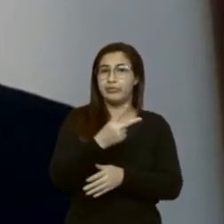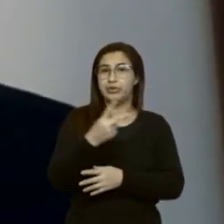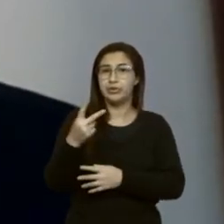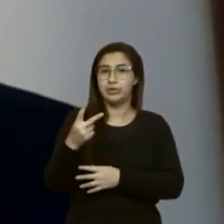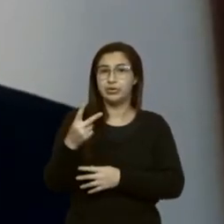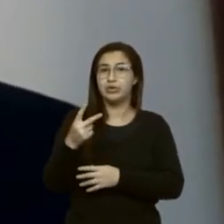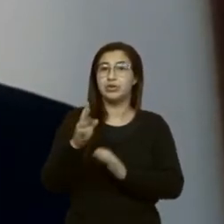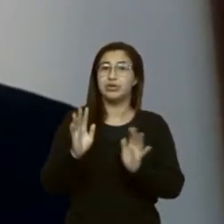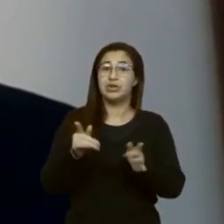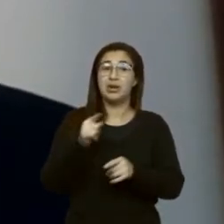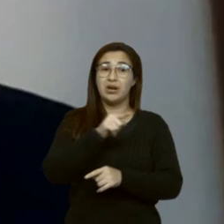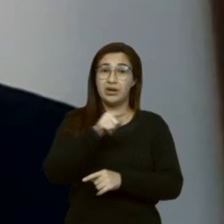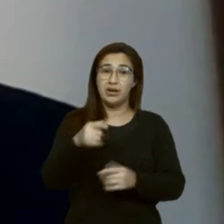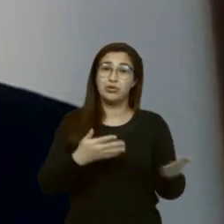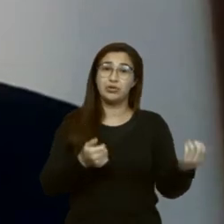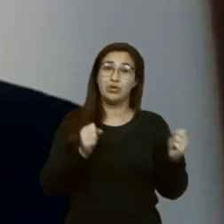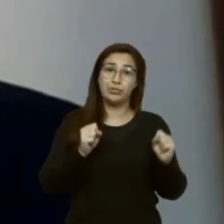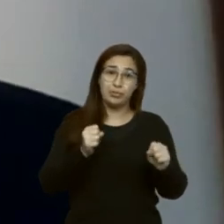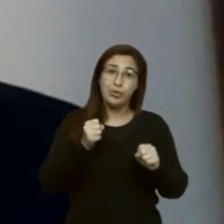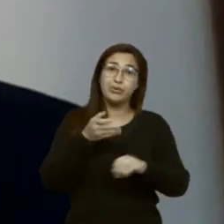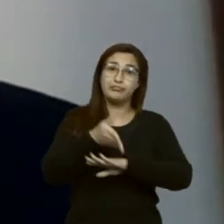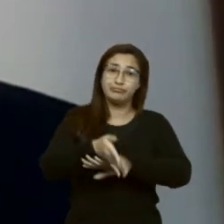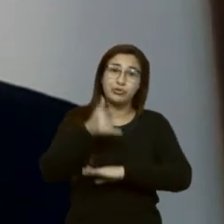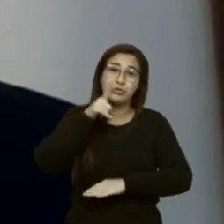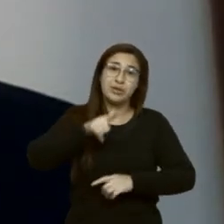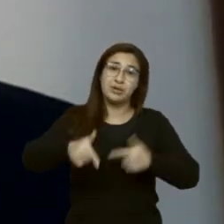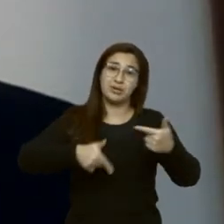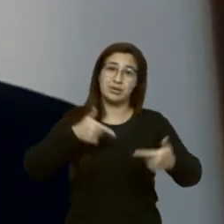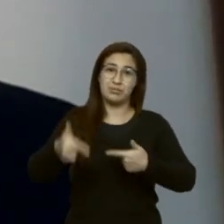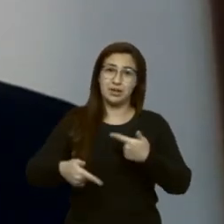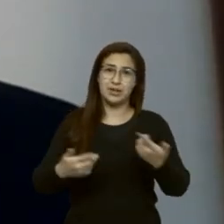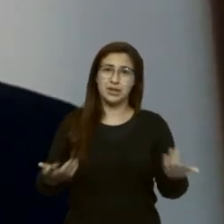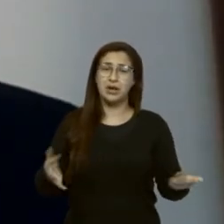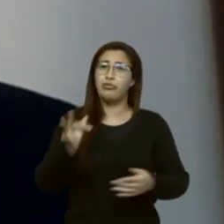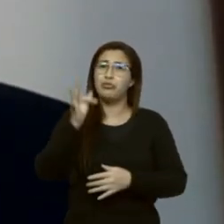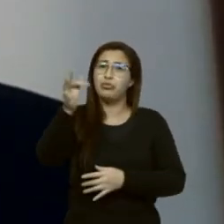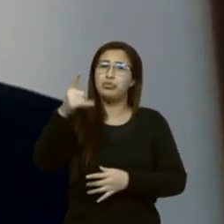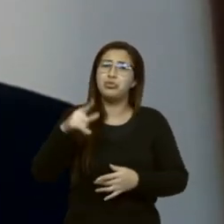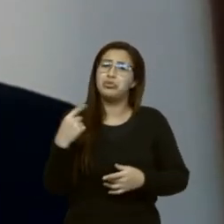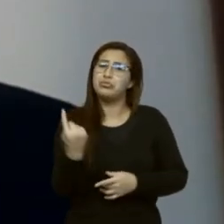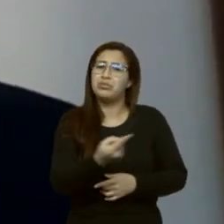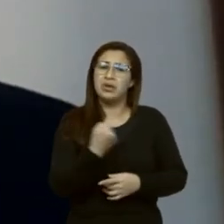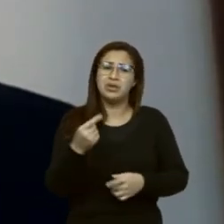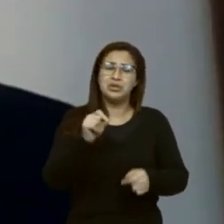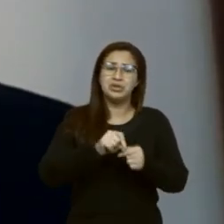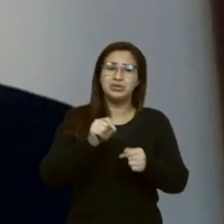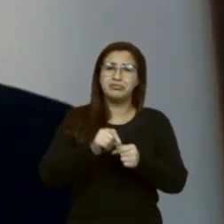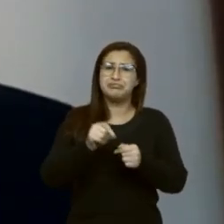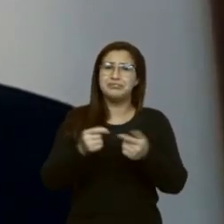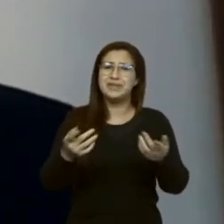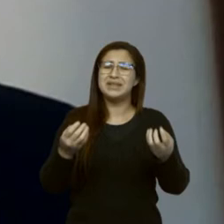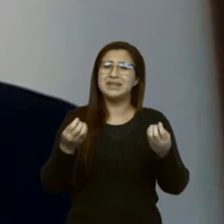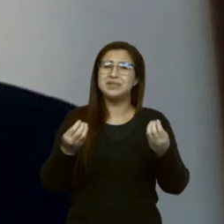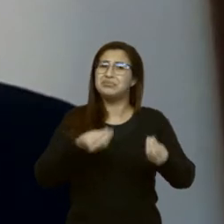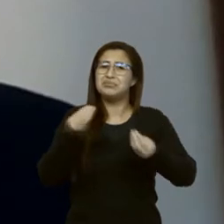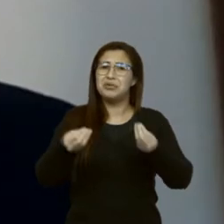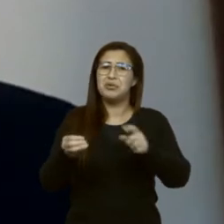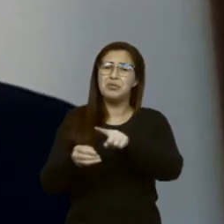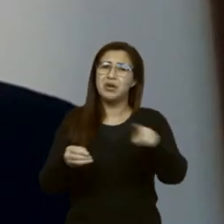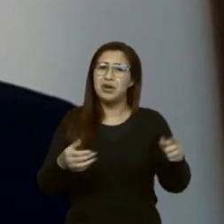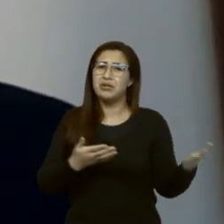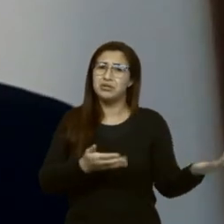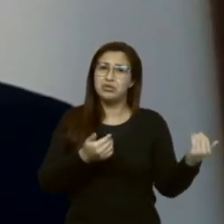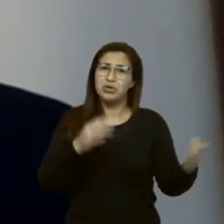jovem ao mundo do trabalho. Me pergunto que futuro estamos desenhando para os jovens brasileiros quando